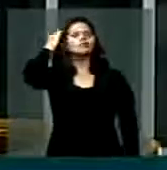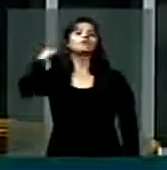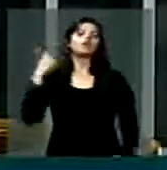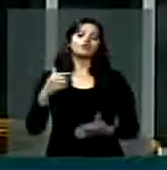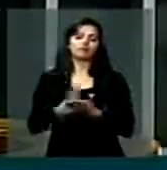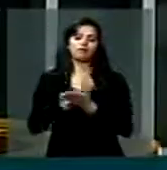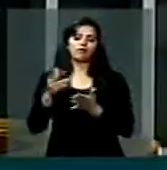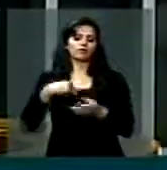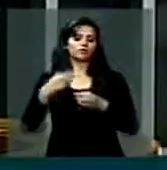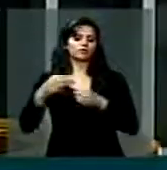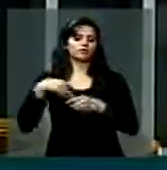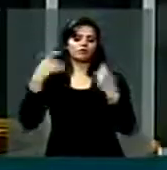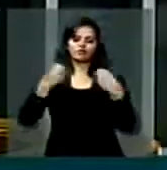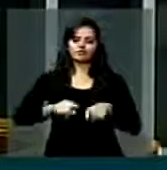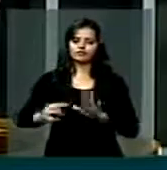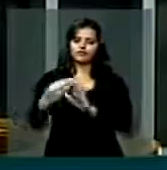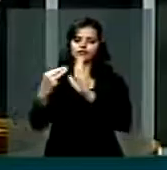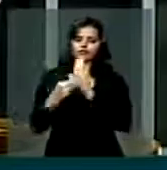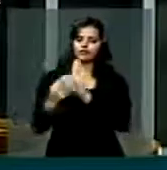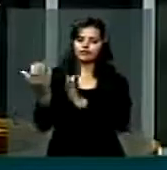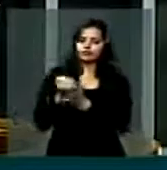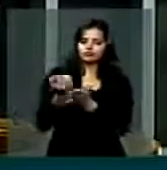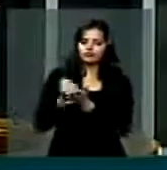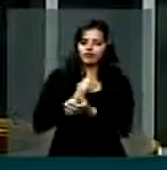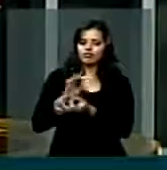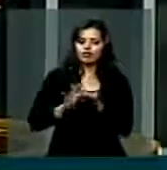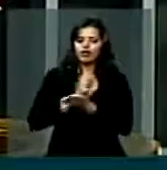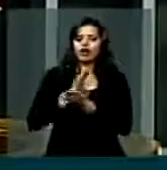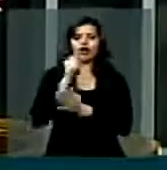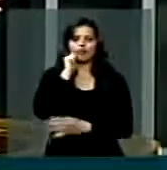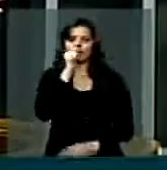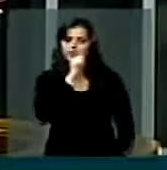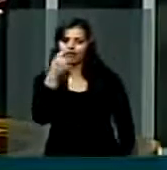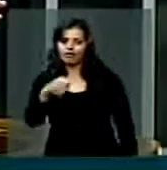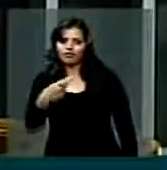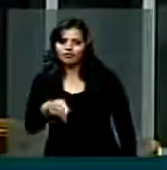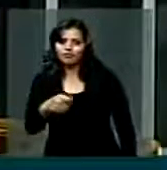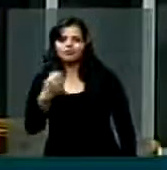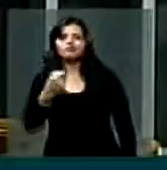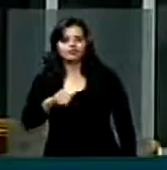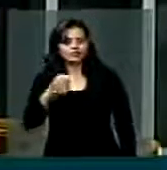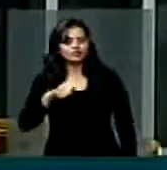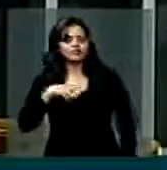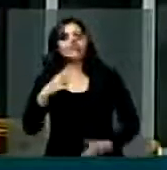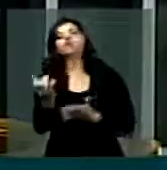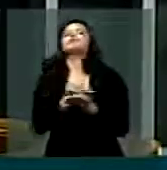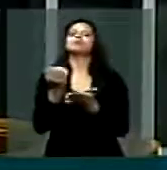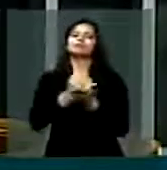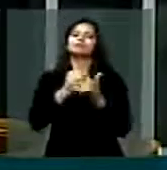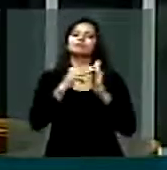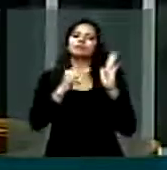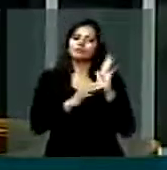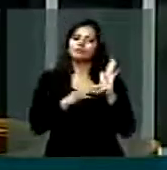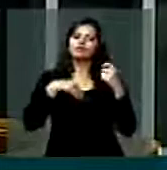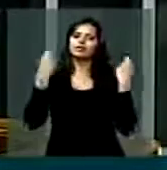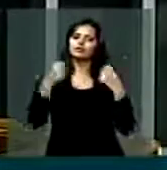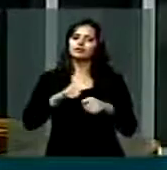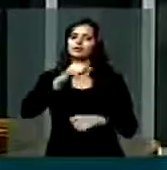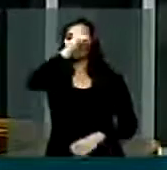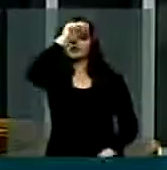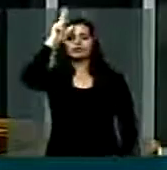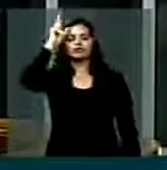meu município não precisa de emendas. Os municípios do Amapá precisam, deputado Amauri. Precisam de emendas, os